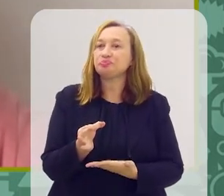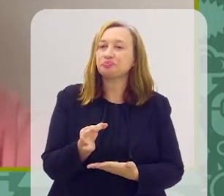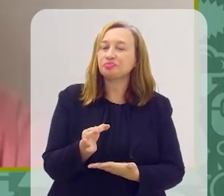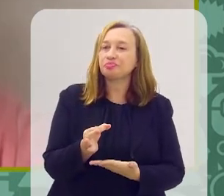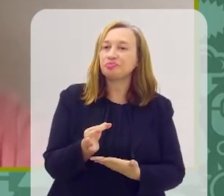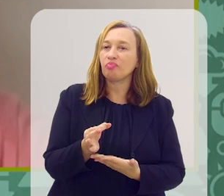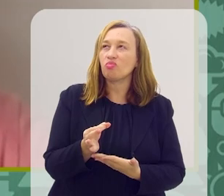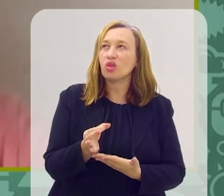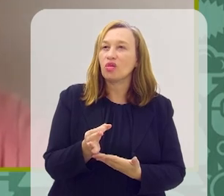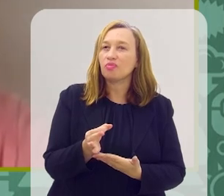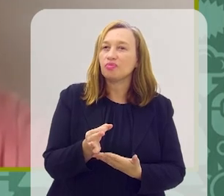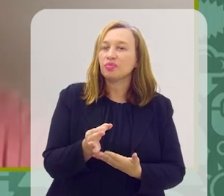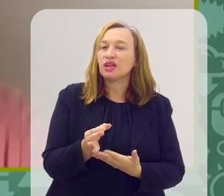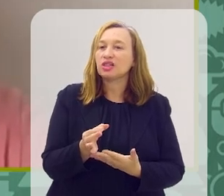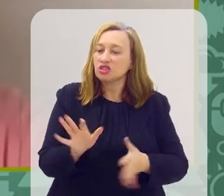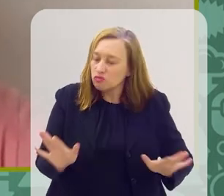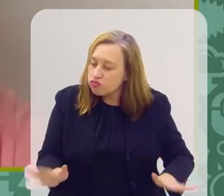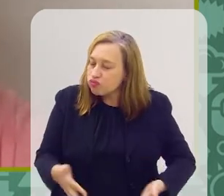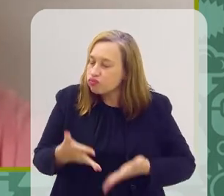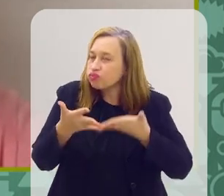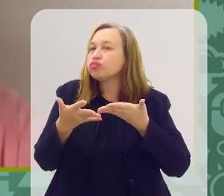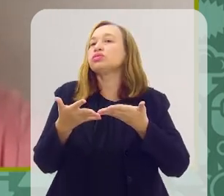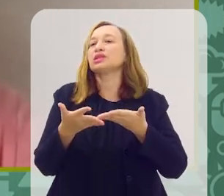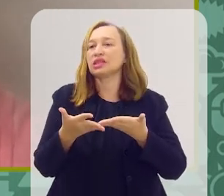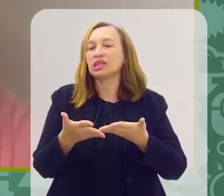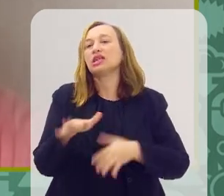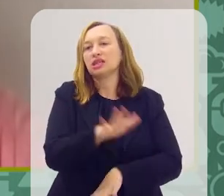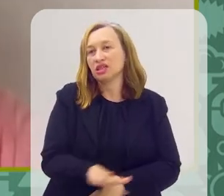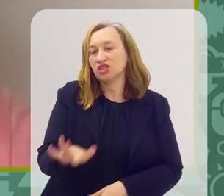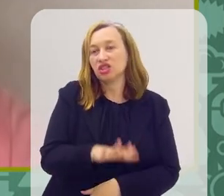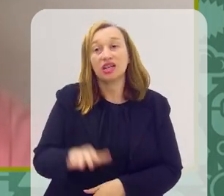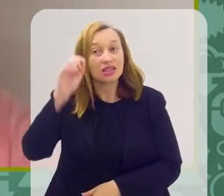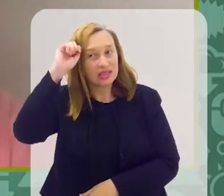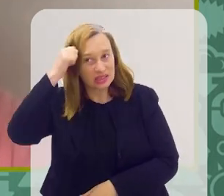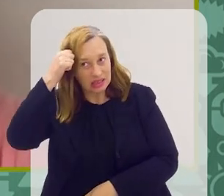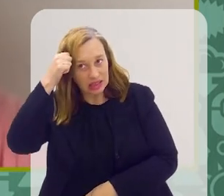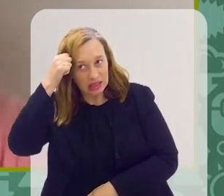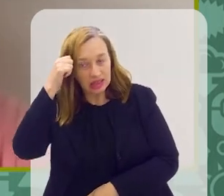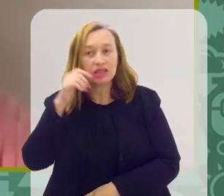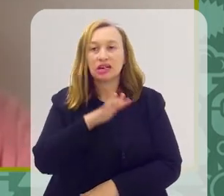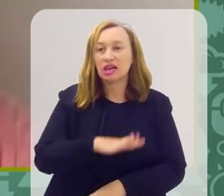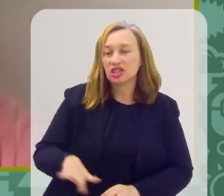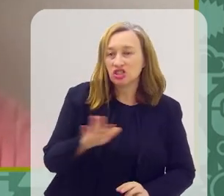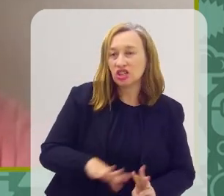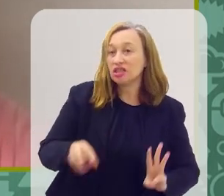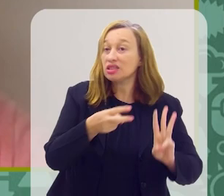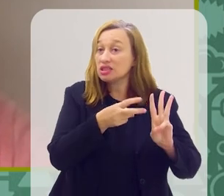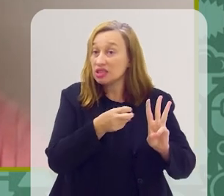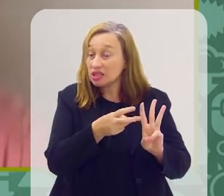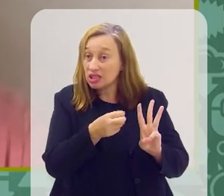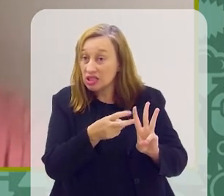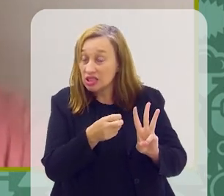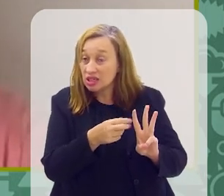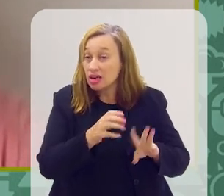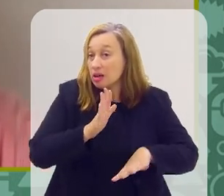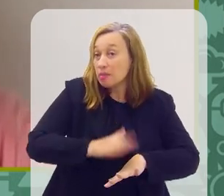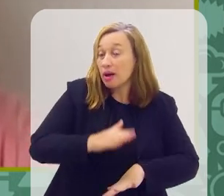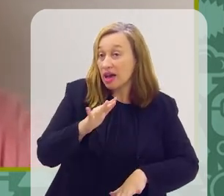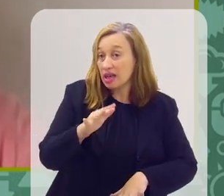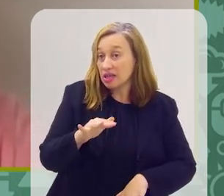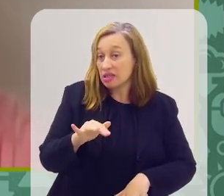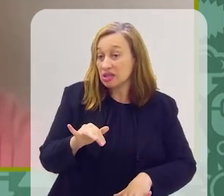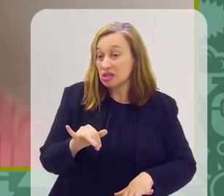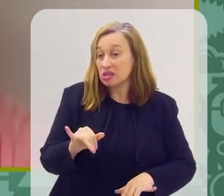faz uma autoestima, né? Eleva a autoestima das crianças negras, das crianças indígenas, que são as que